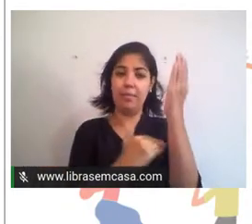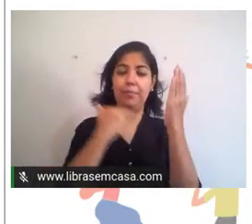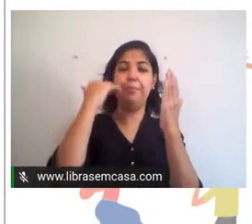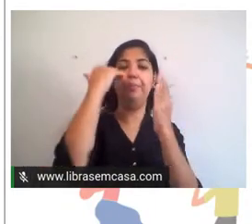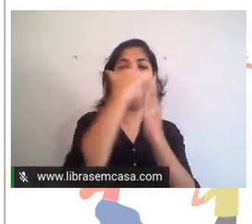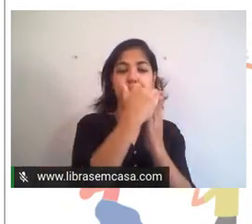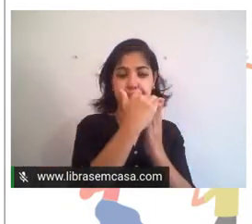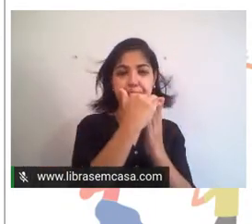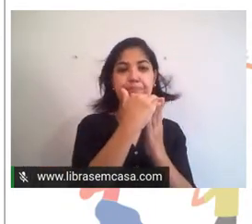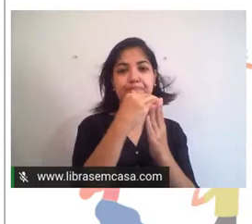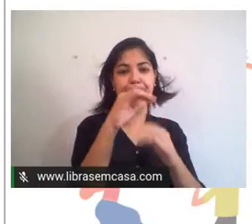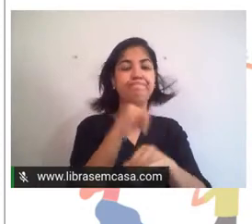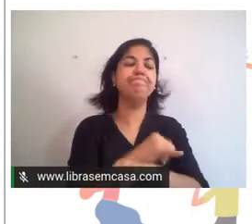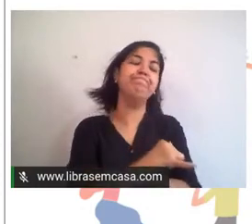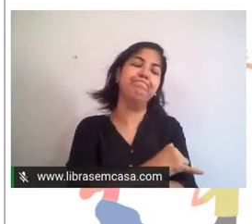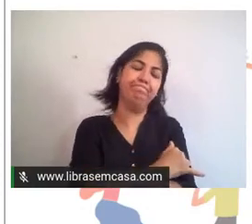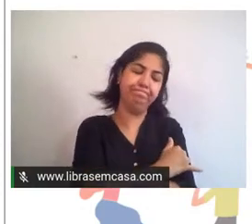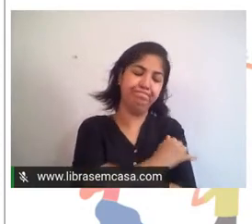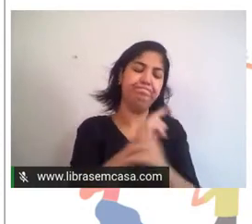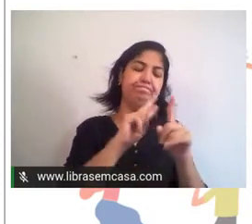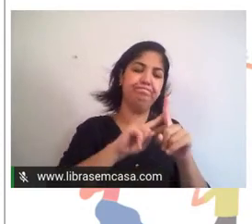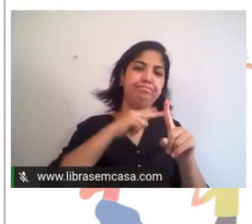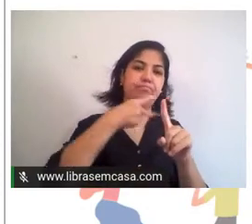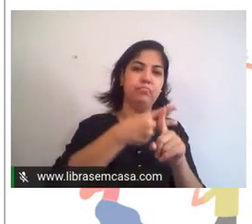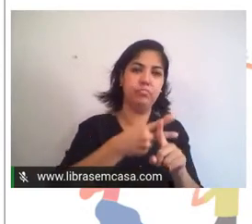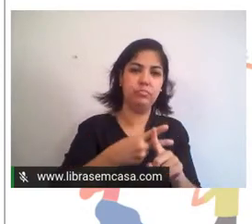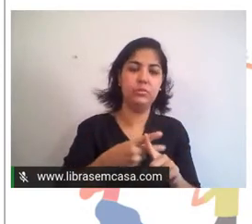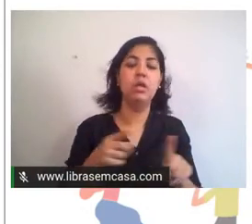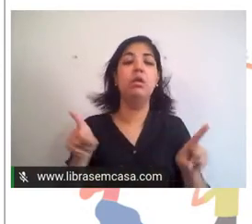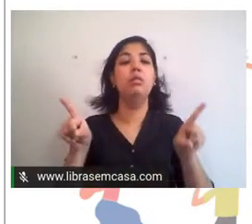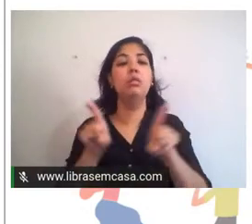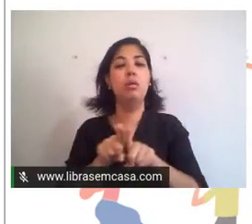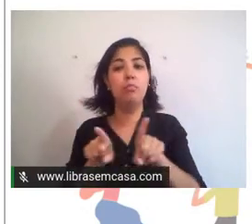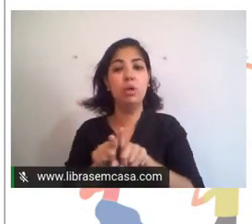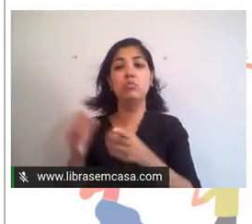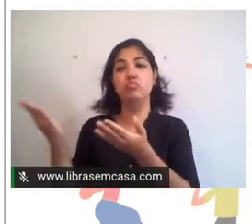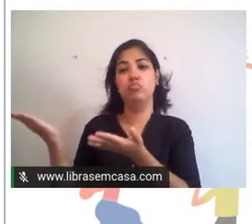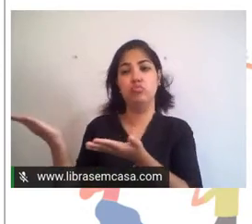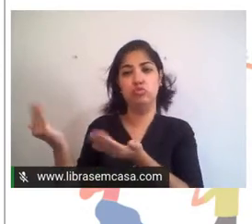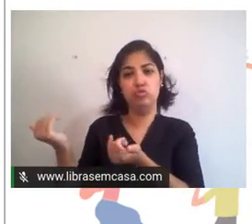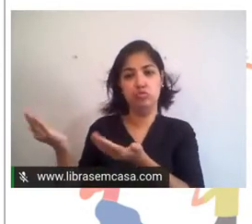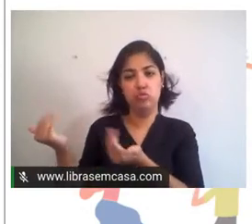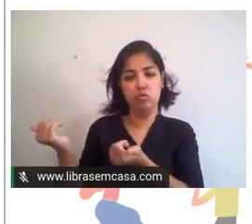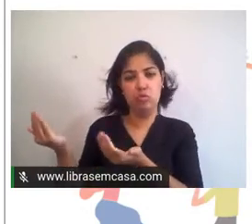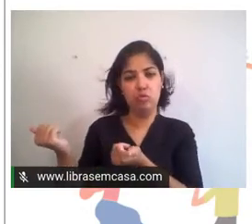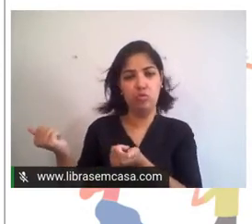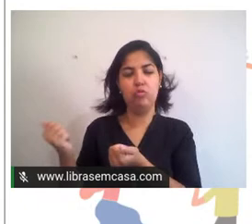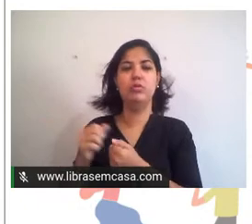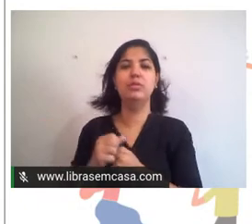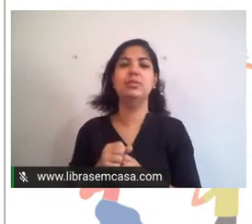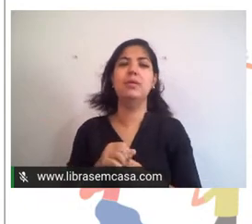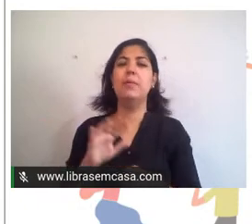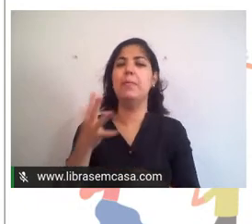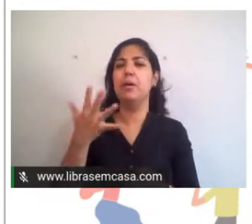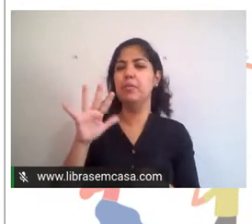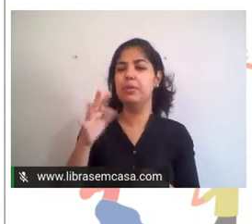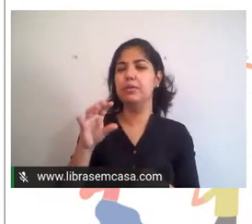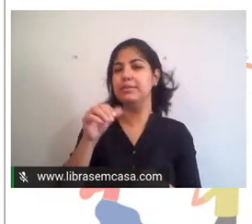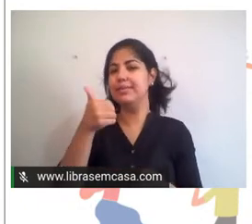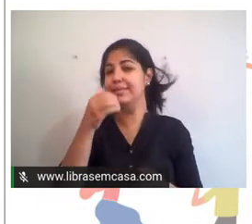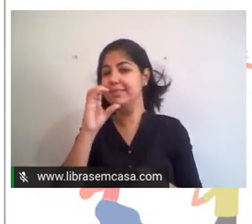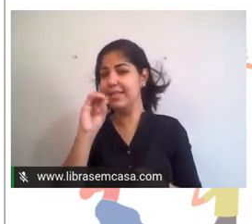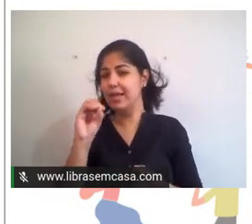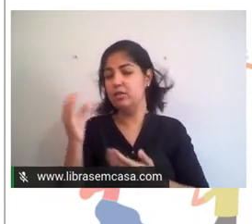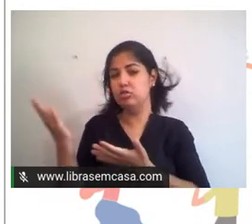mesmo quadro grave se reproduz nos adolescentes, né? Nós temos cerca de, a cada 10 adolescentes,